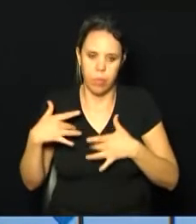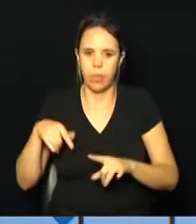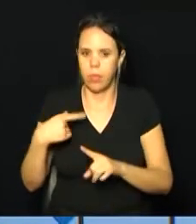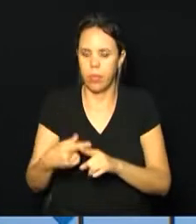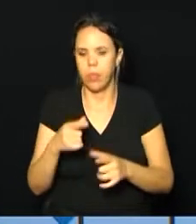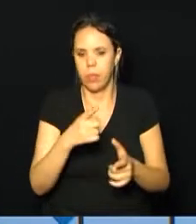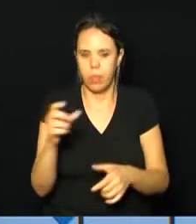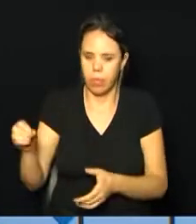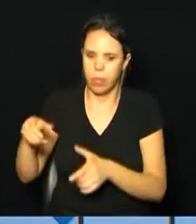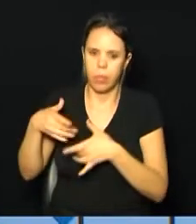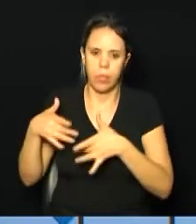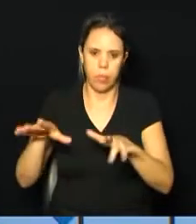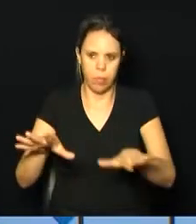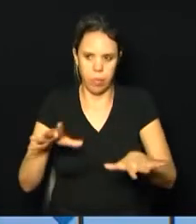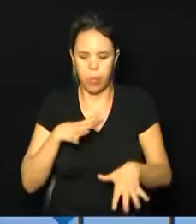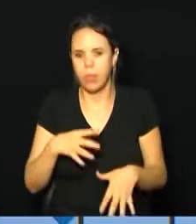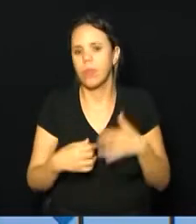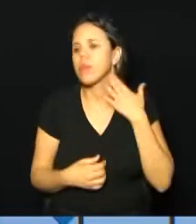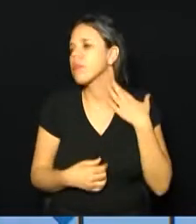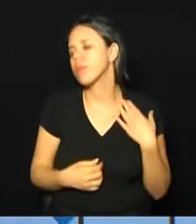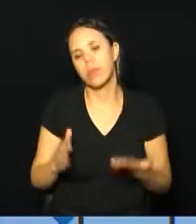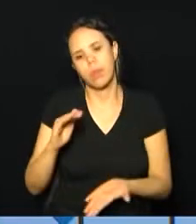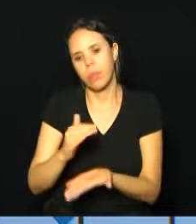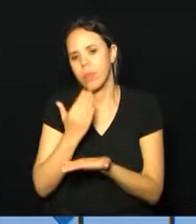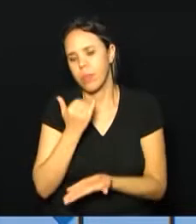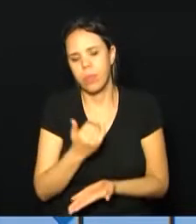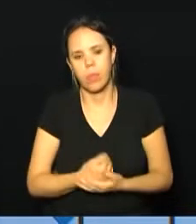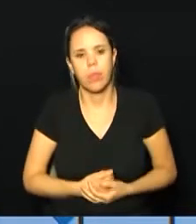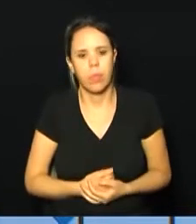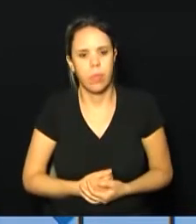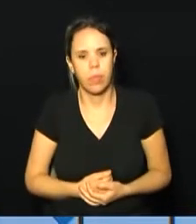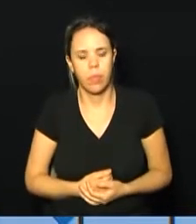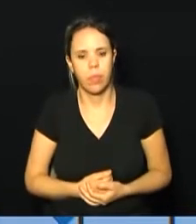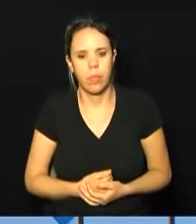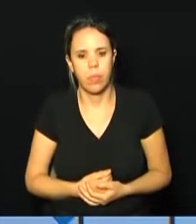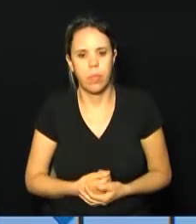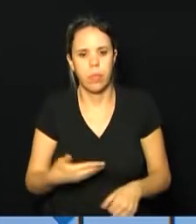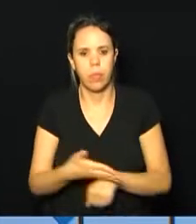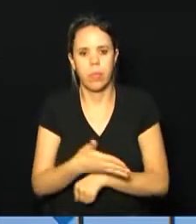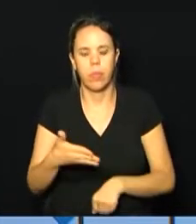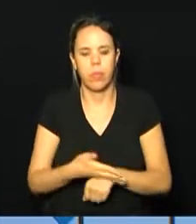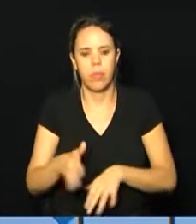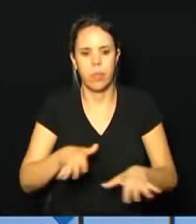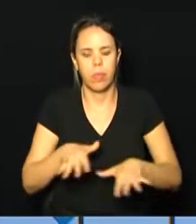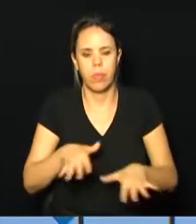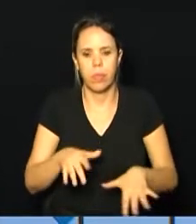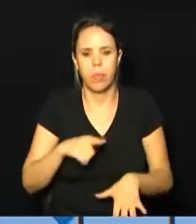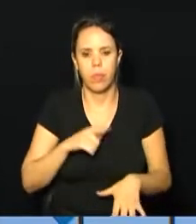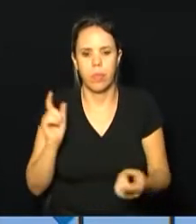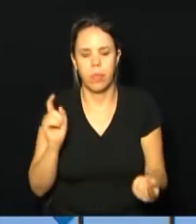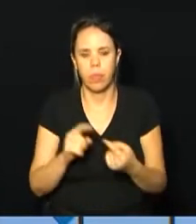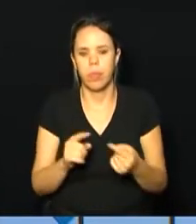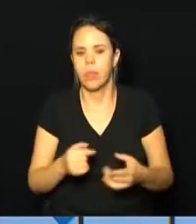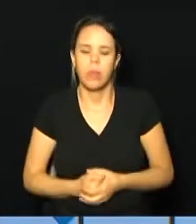100 postos também espalhados pela cidade 1 quilo de alimento não perecível e participar desse movimento que tem um